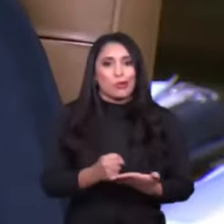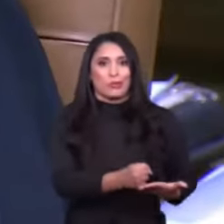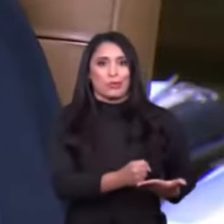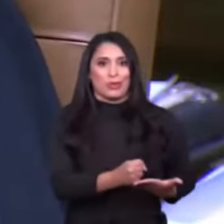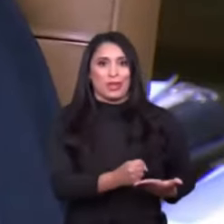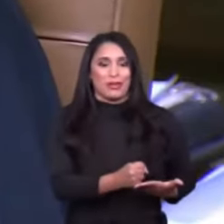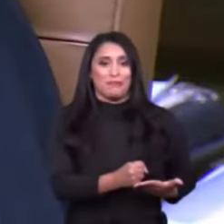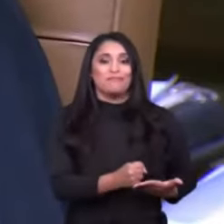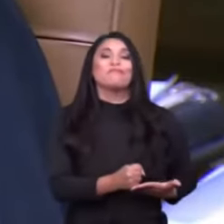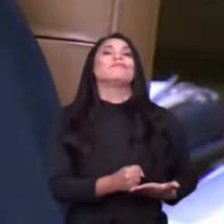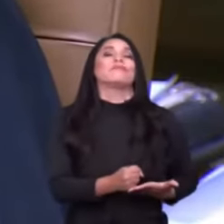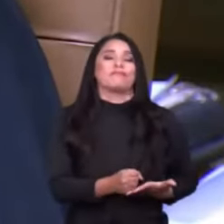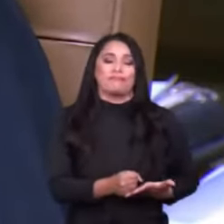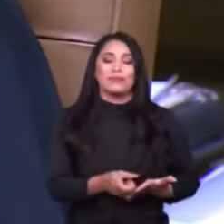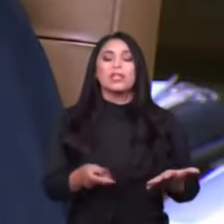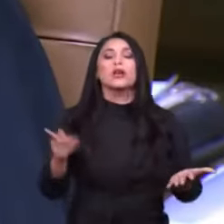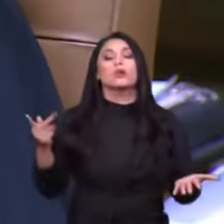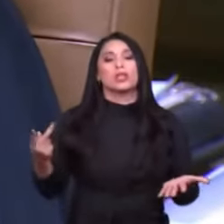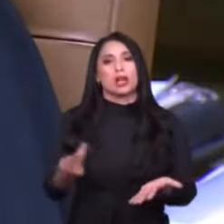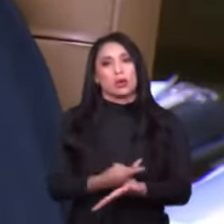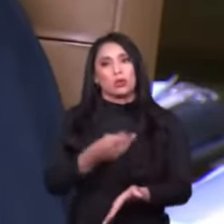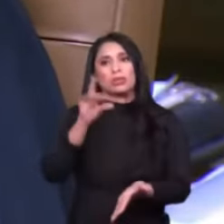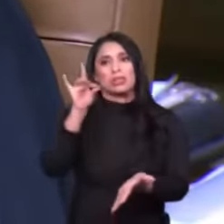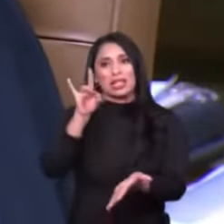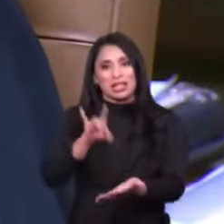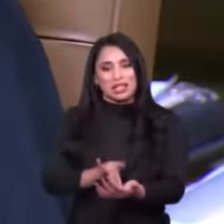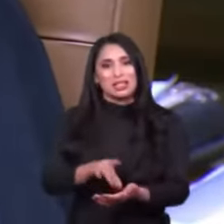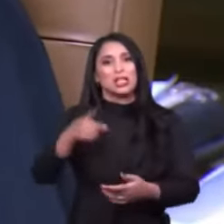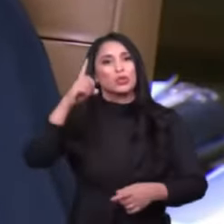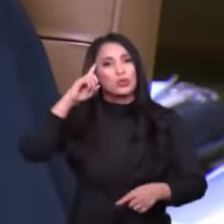A realidade, o dia a dia